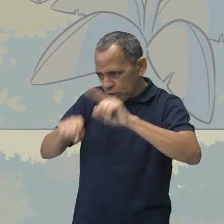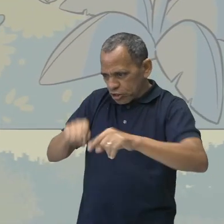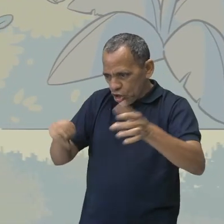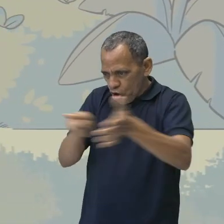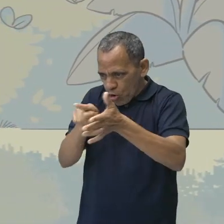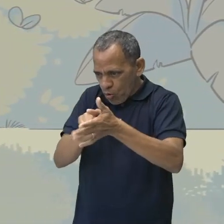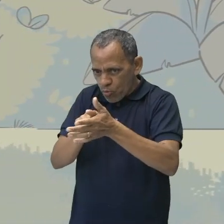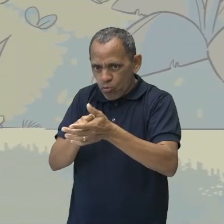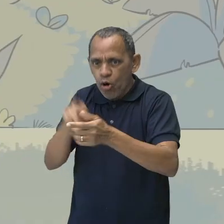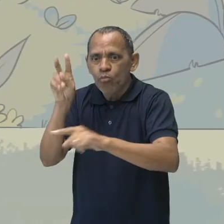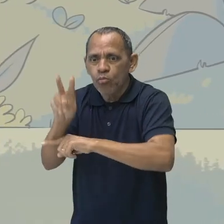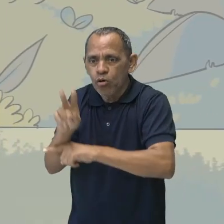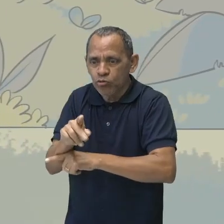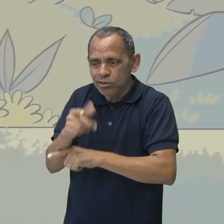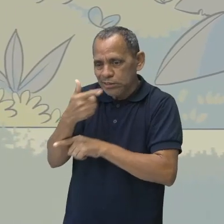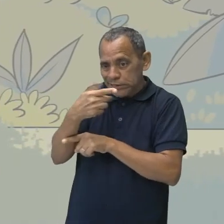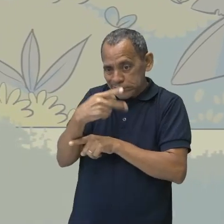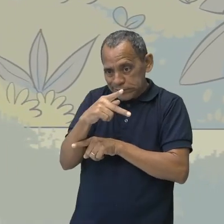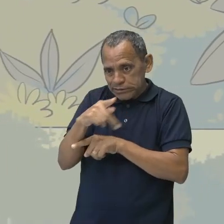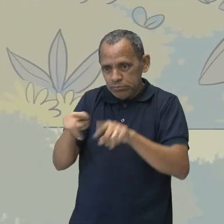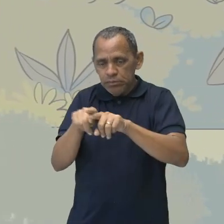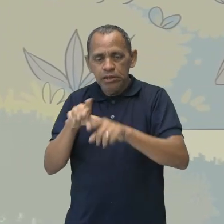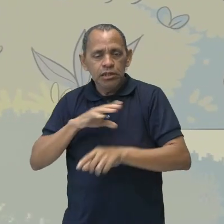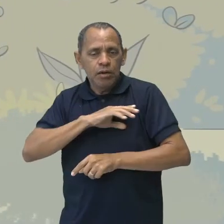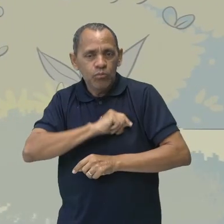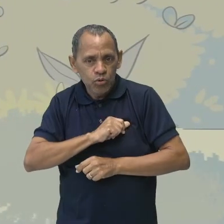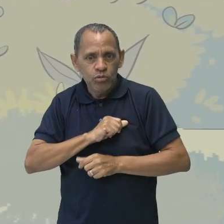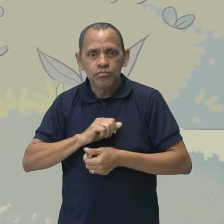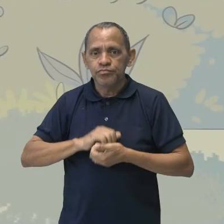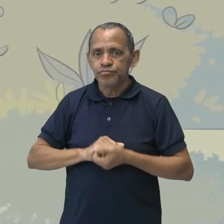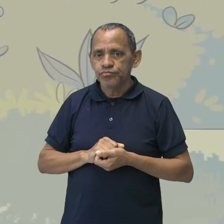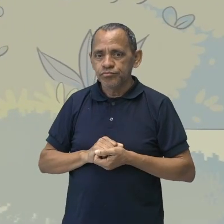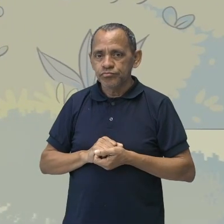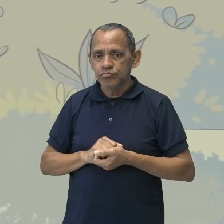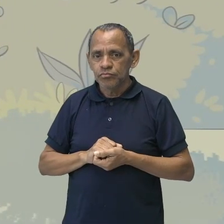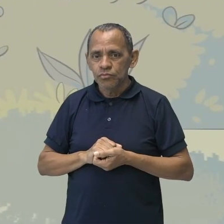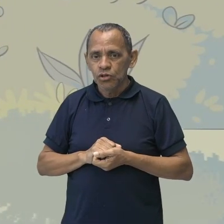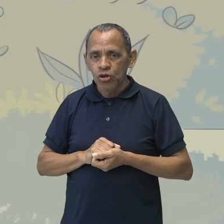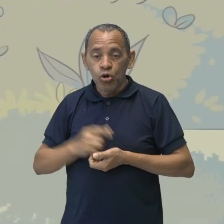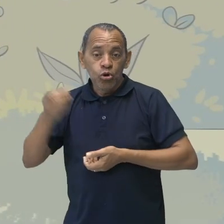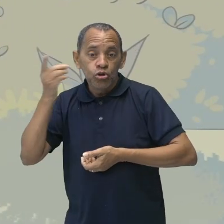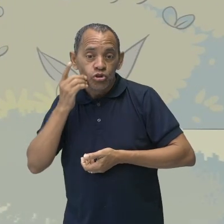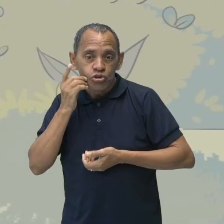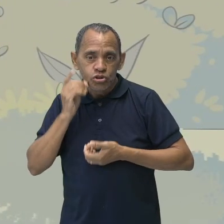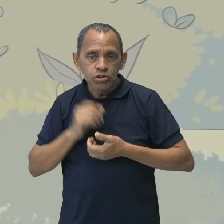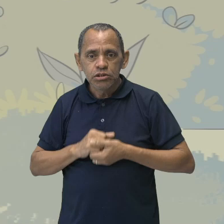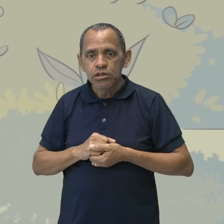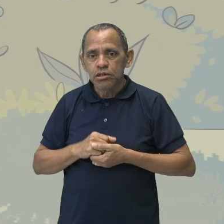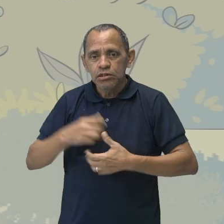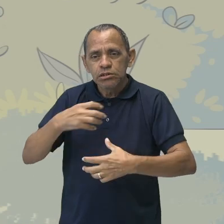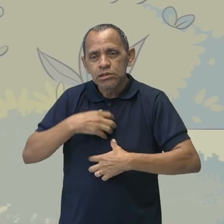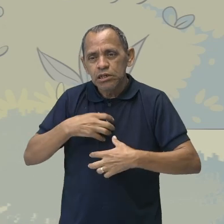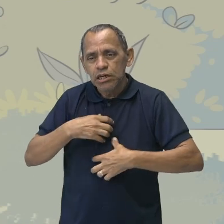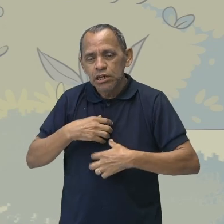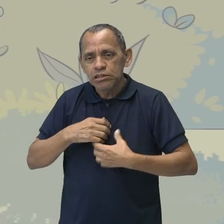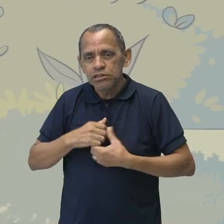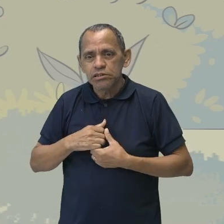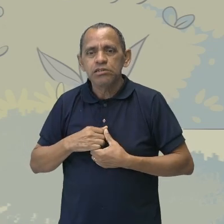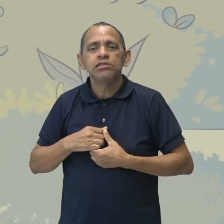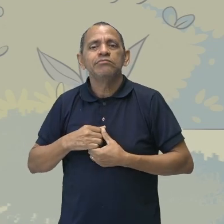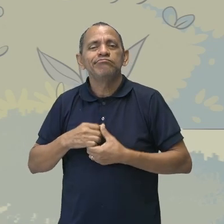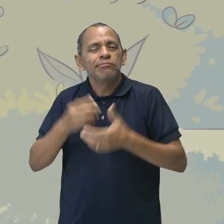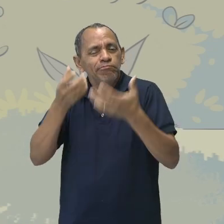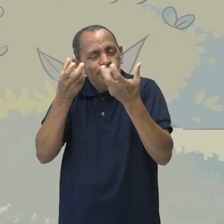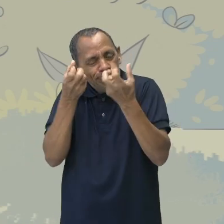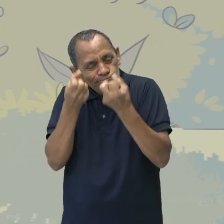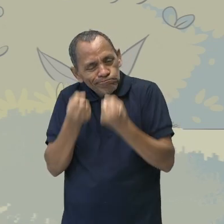sentir que sua carga estava mais pesada, ele desamarrou a tipóia e encontrou sua amada sem vida.